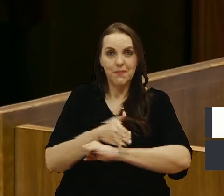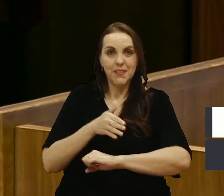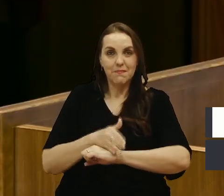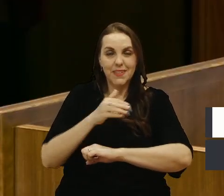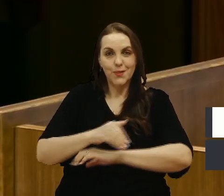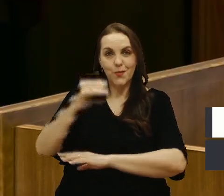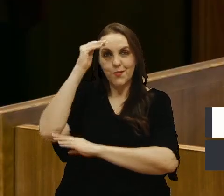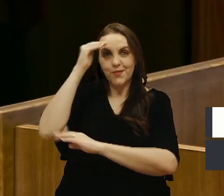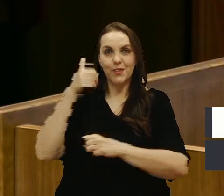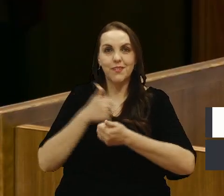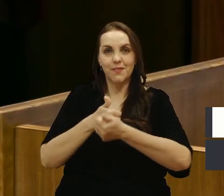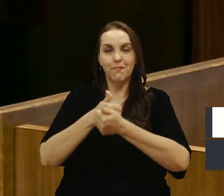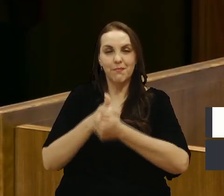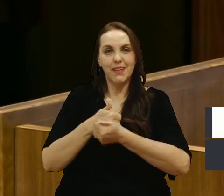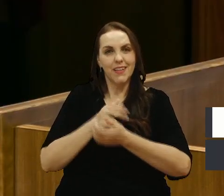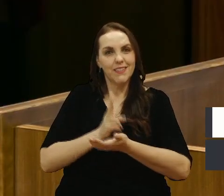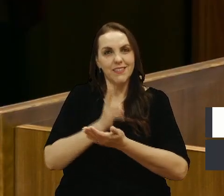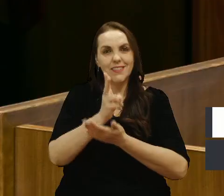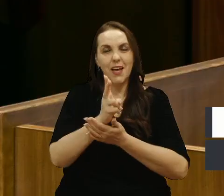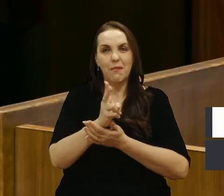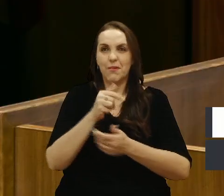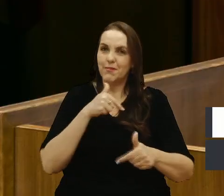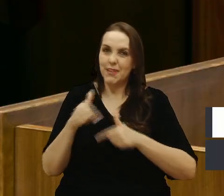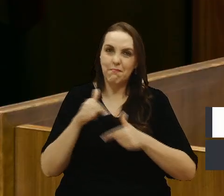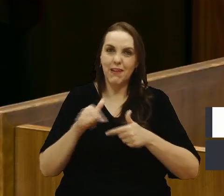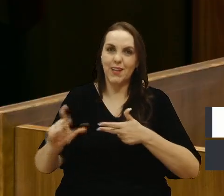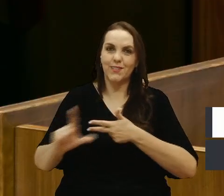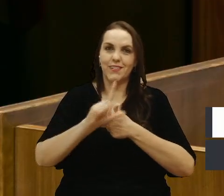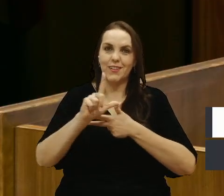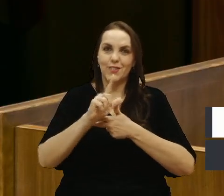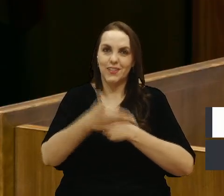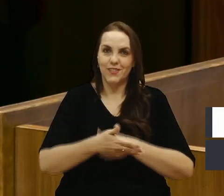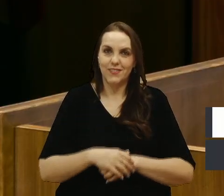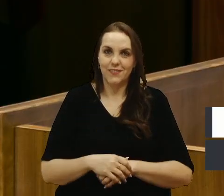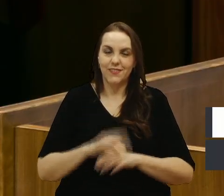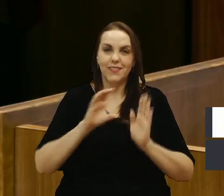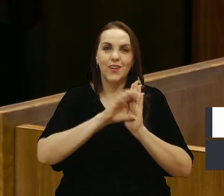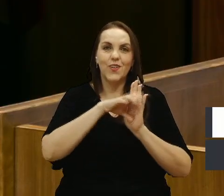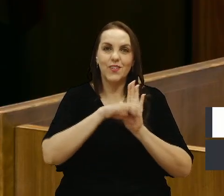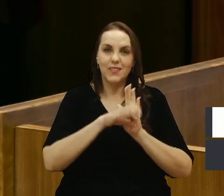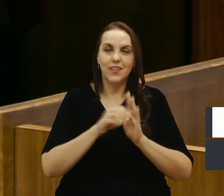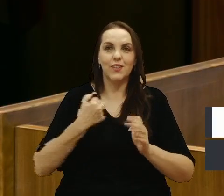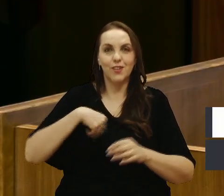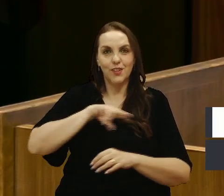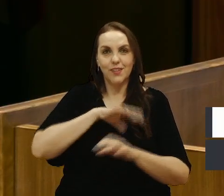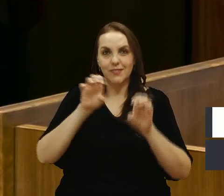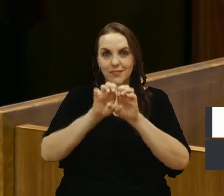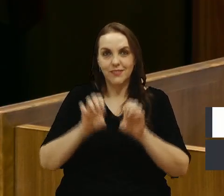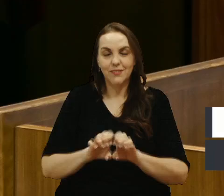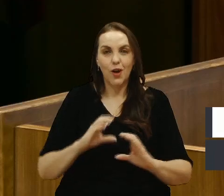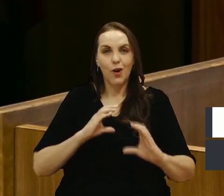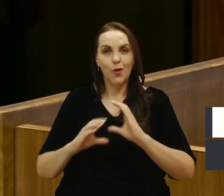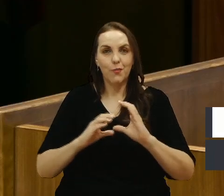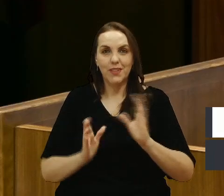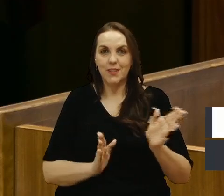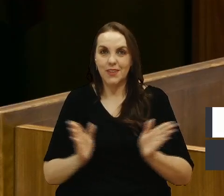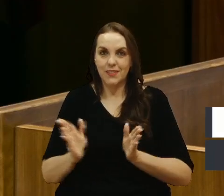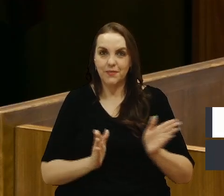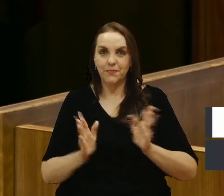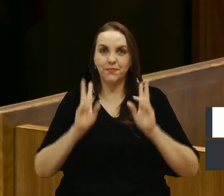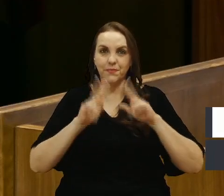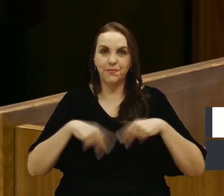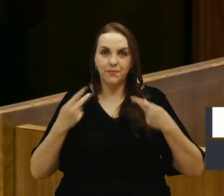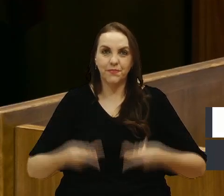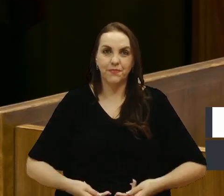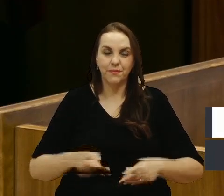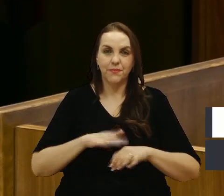de acompanhar de perto o trabalho do Legislativo. A partir desse conceito, estruturamos uma comunicação mais acessível, mais humana e